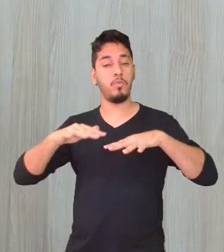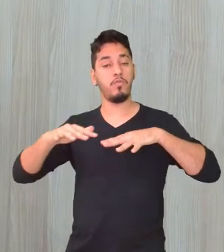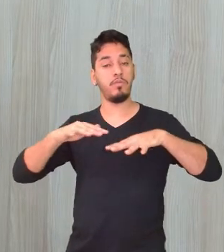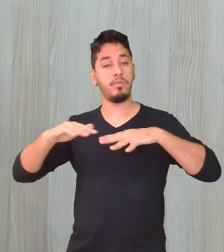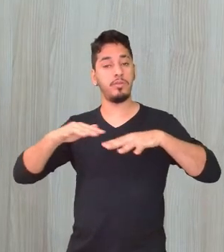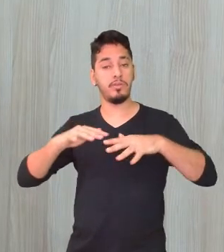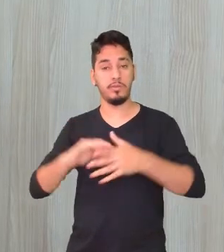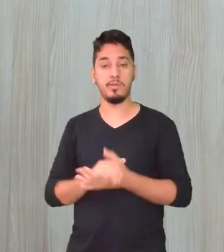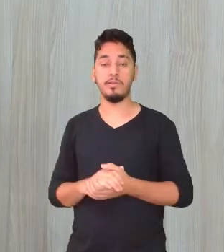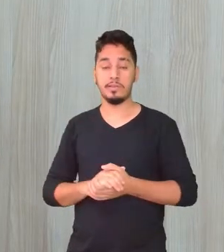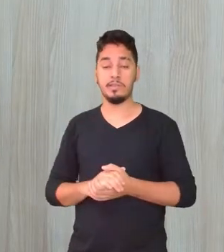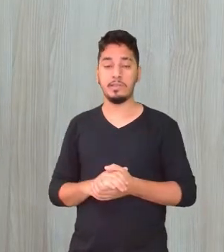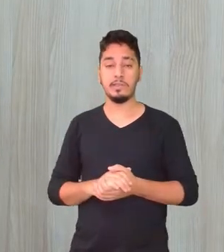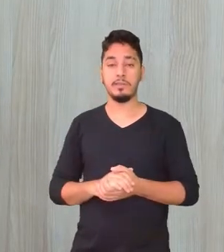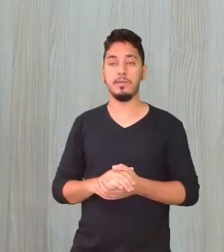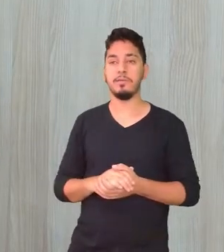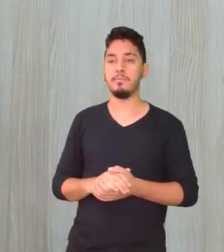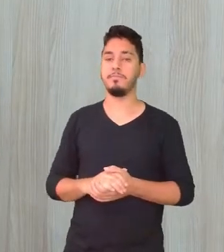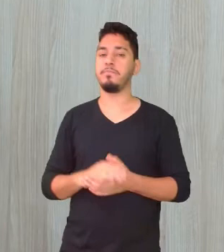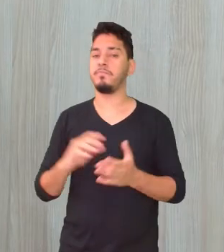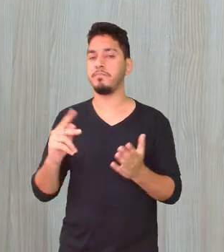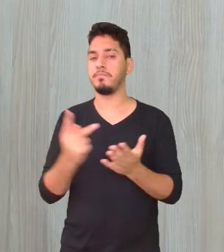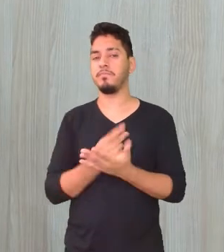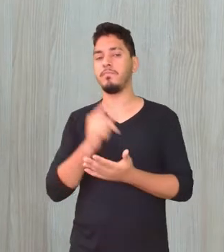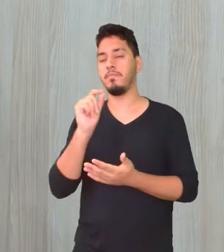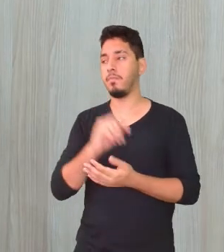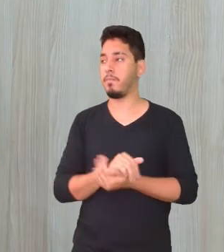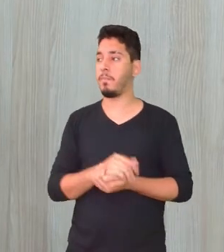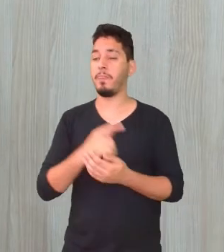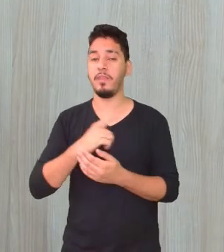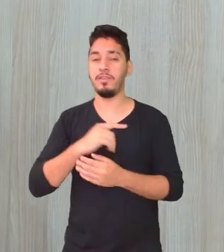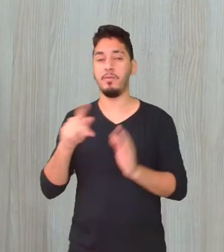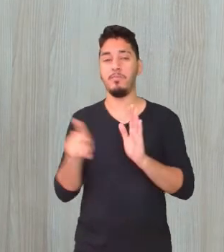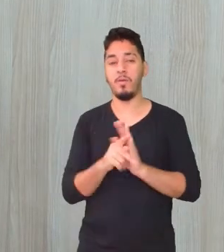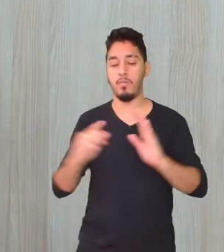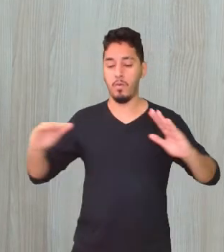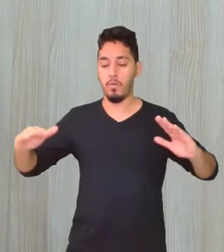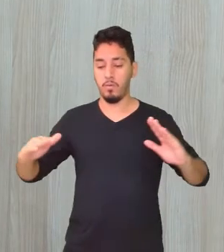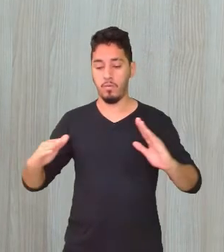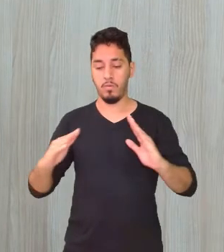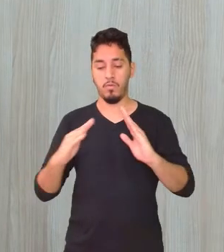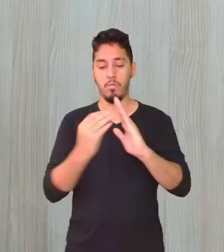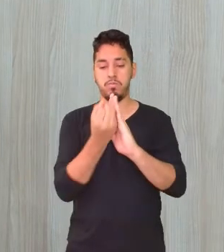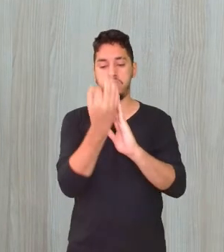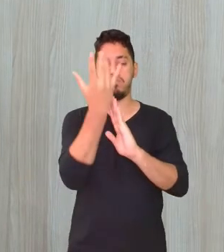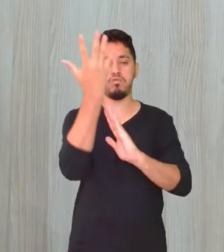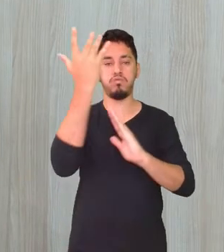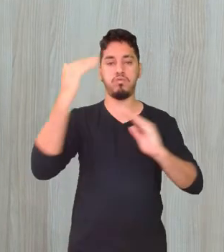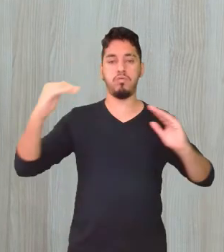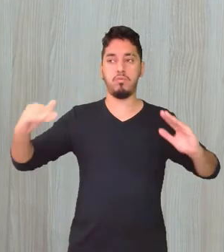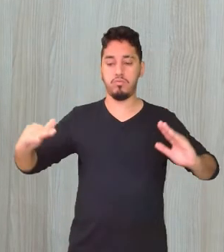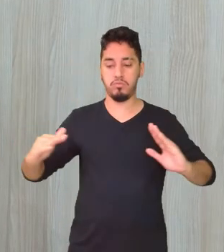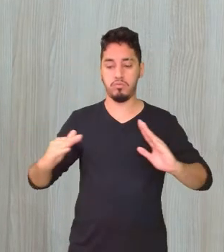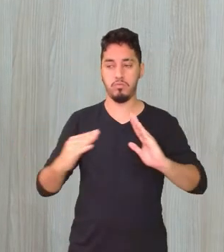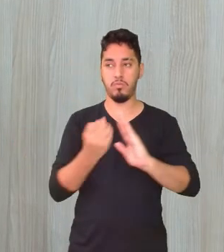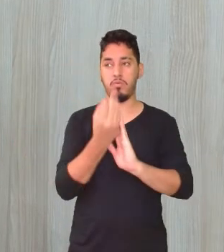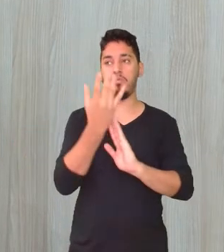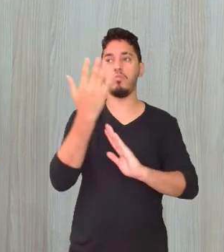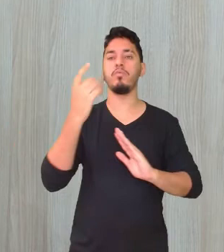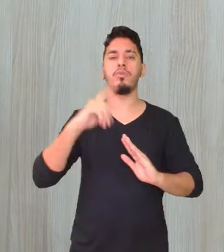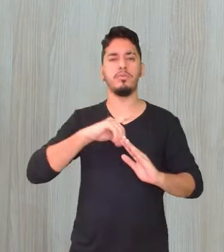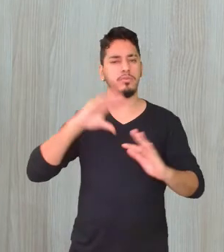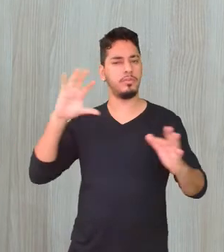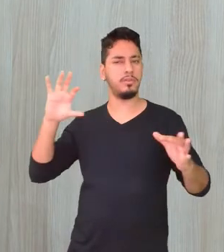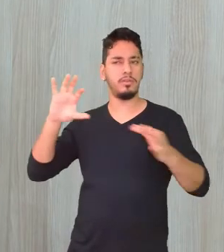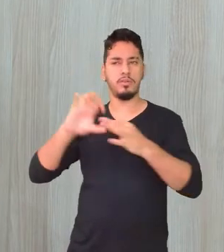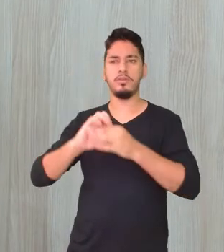manto terrestre. Aí o que é que acontece? Está aqui, ó. Aí o vulcanismo. Aí tem lá... A gente vai mostrar também, que tem tudo a ver,